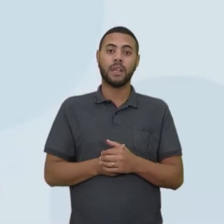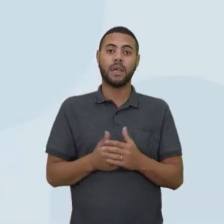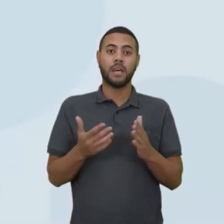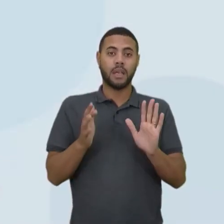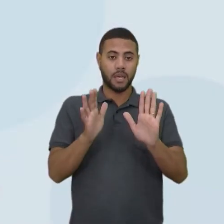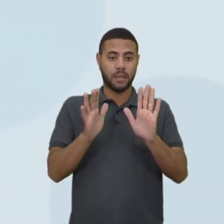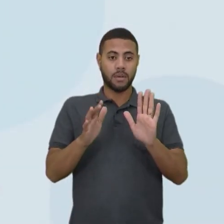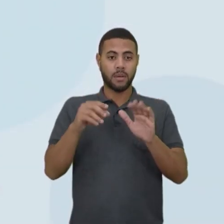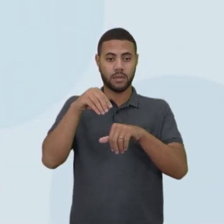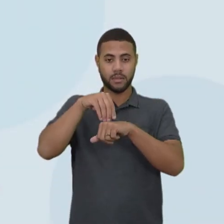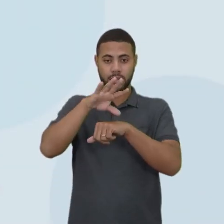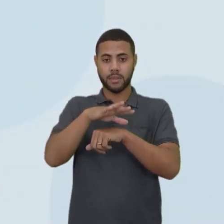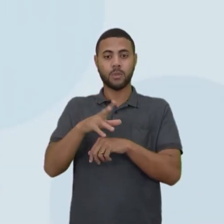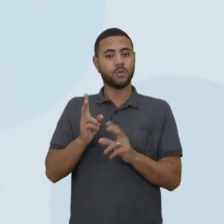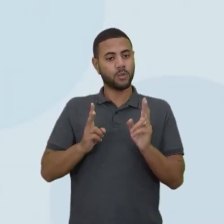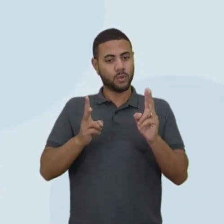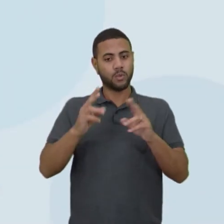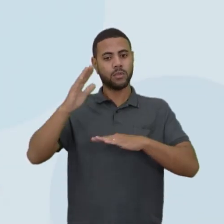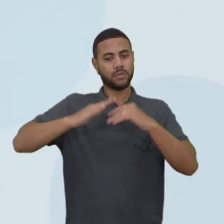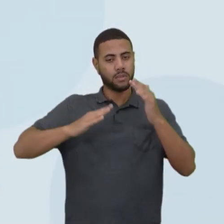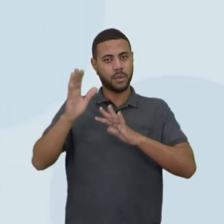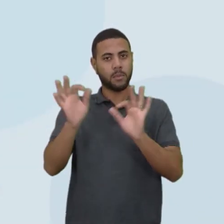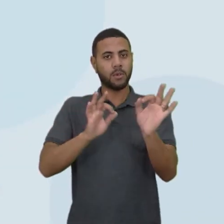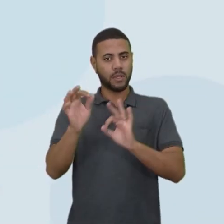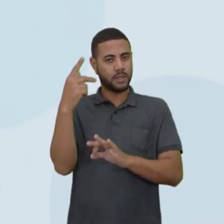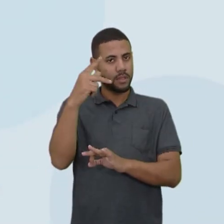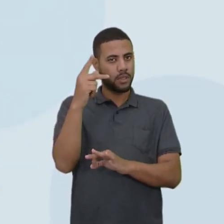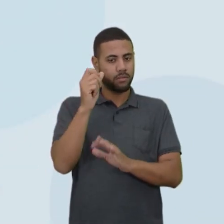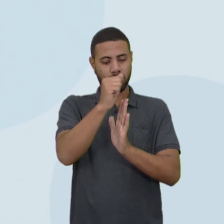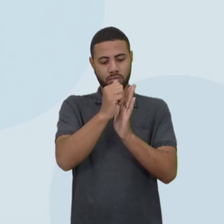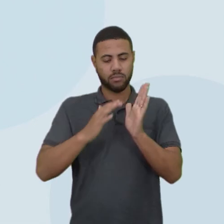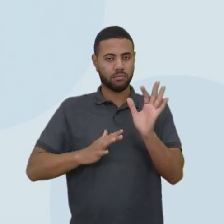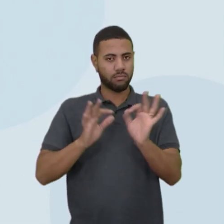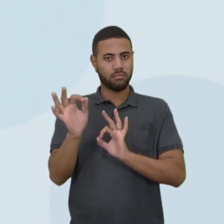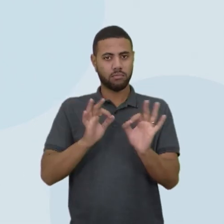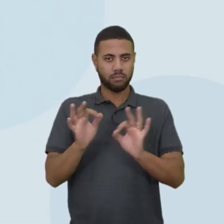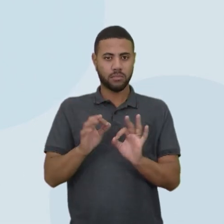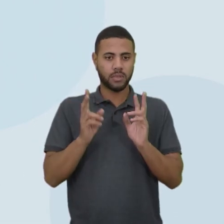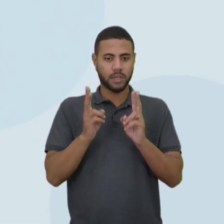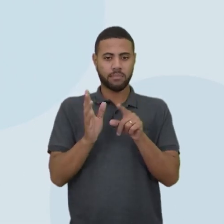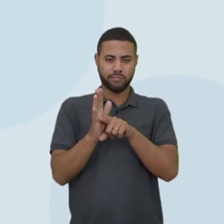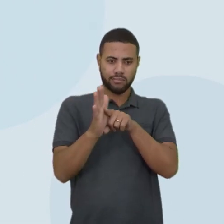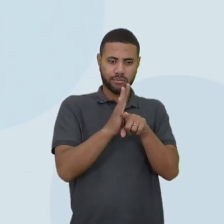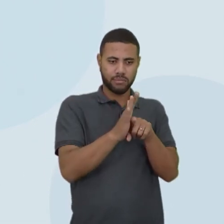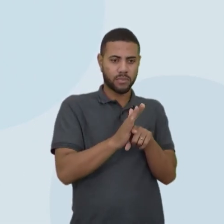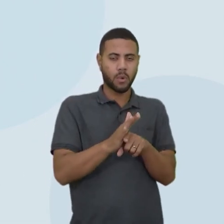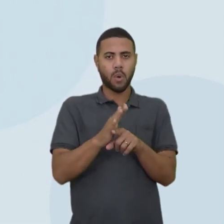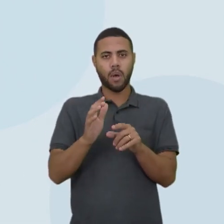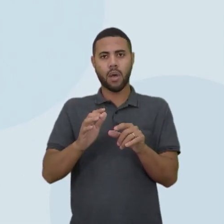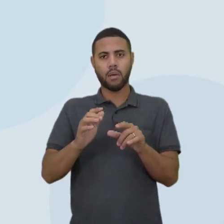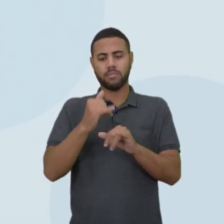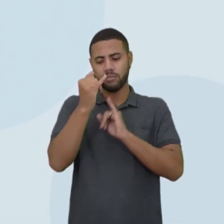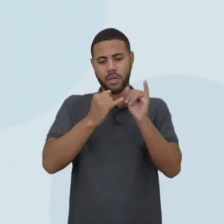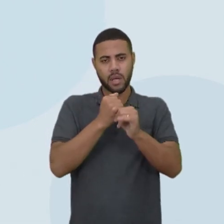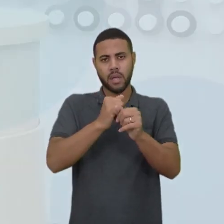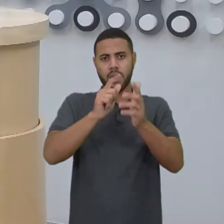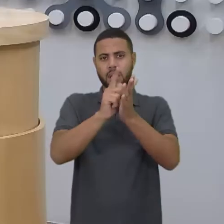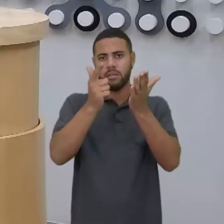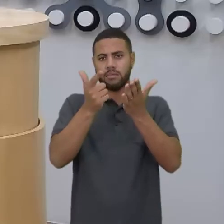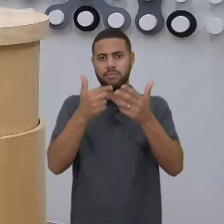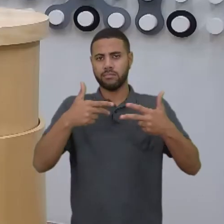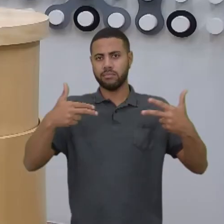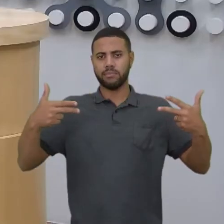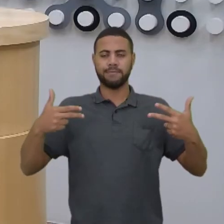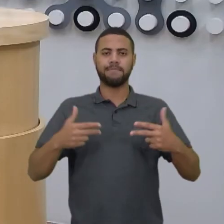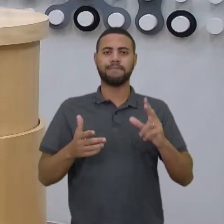Olha só, tá na tela. Continue elaborando o projeto do seu observatório de mídias. Olha só, a professora Mara Valéria hoje, professor Mauro Farias, professor José